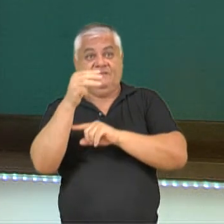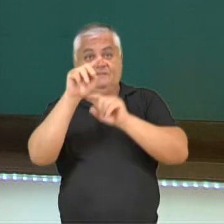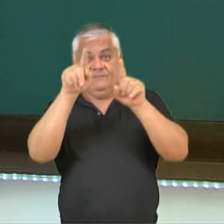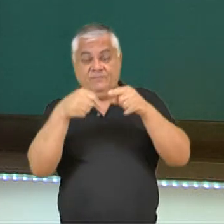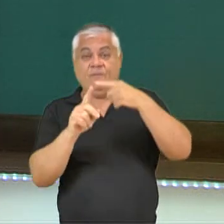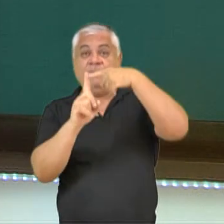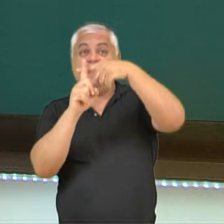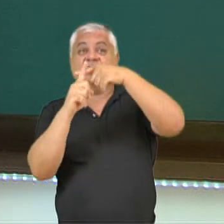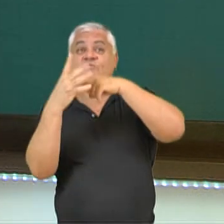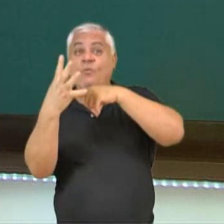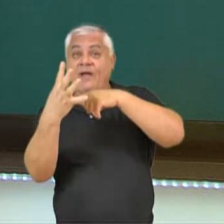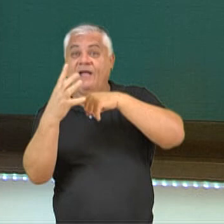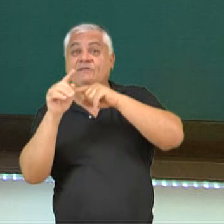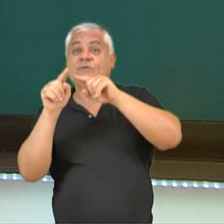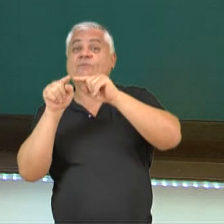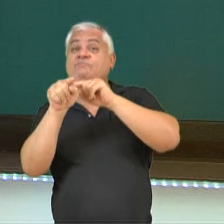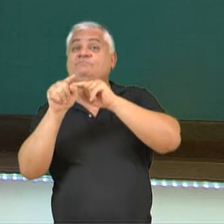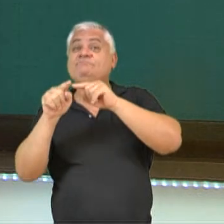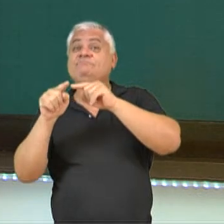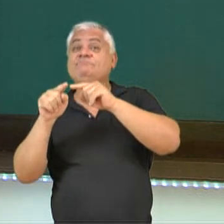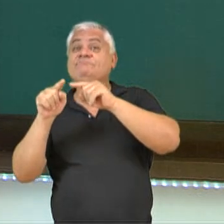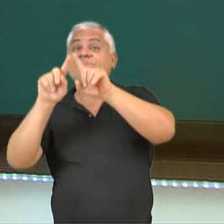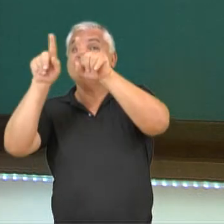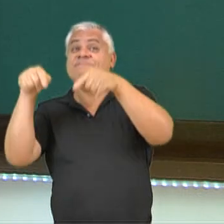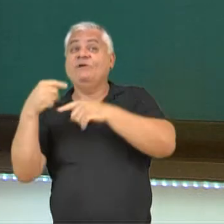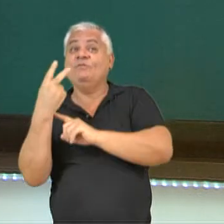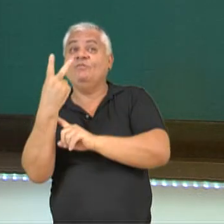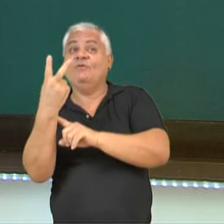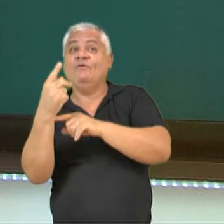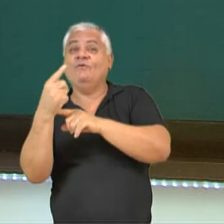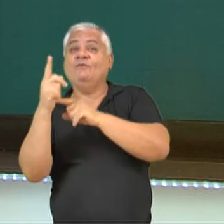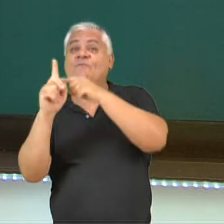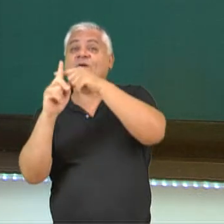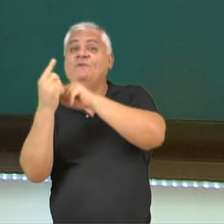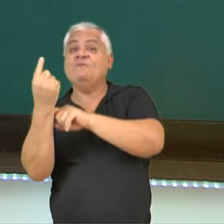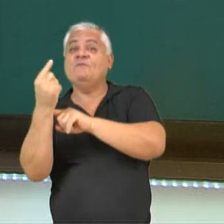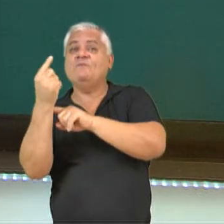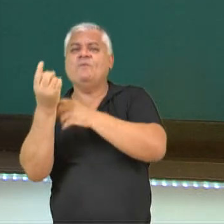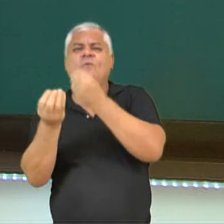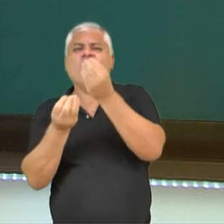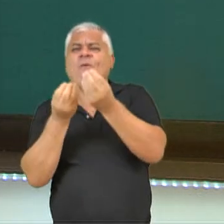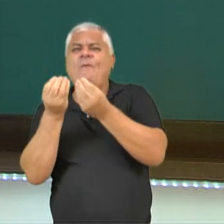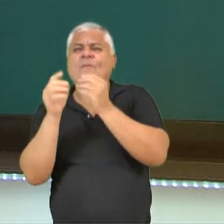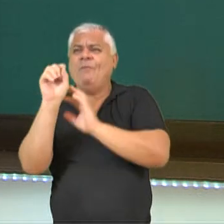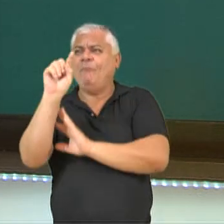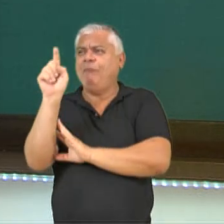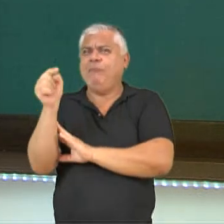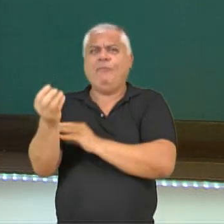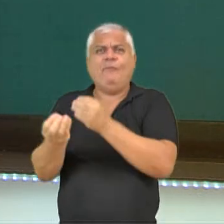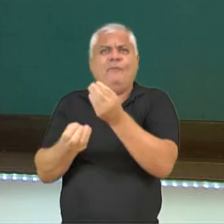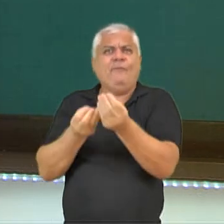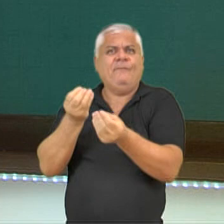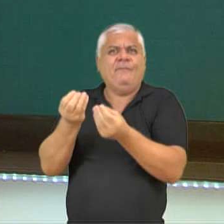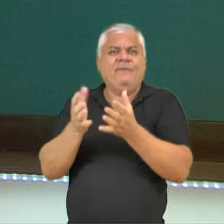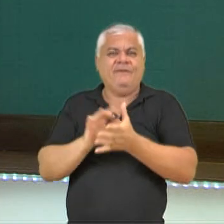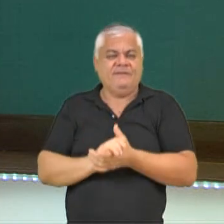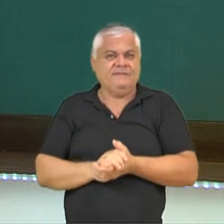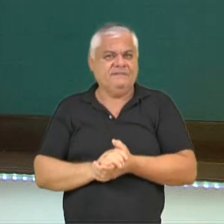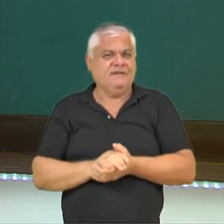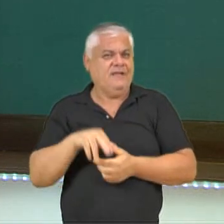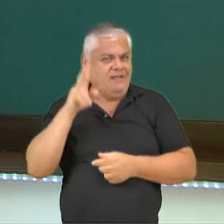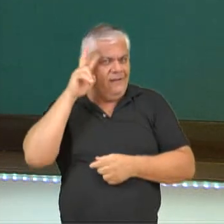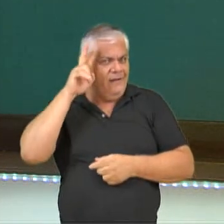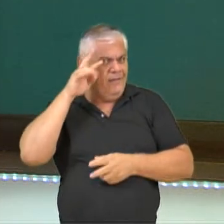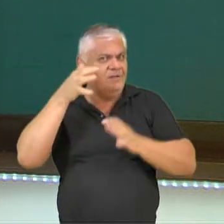número multiplicando outro parênteses. Qual é a forma mais simples de eu escrever isso aqui? Lembra que a gente acabou de